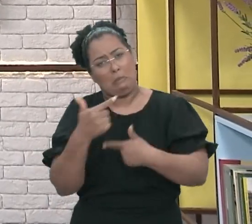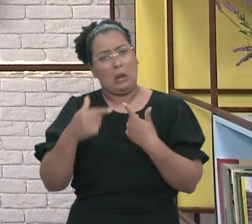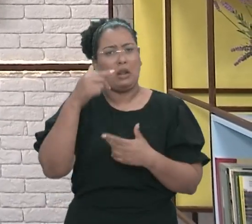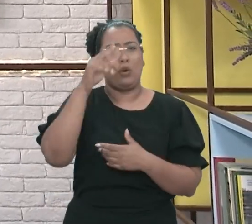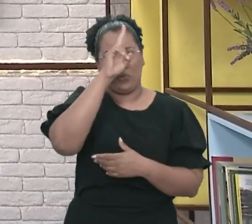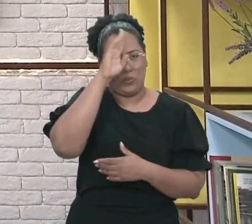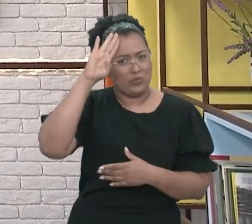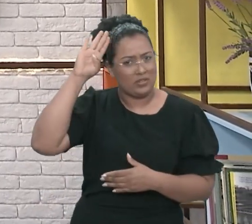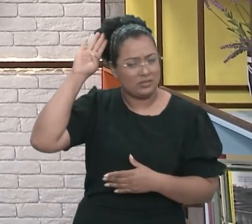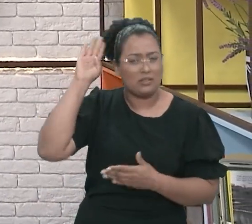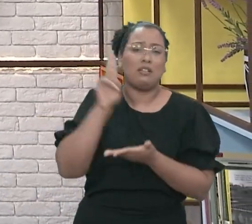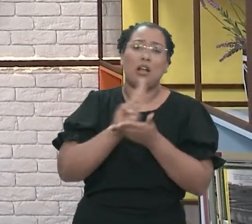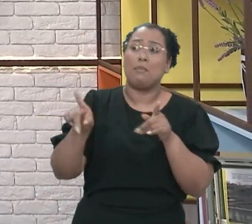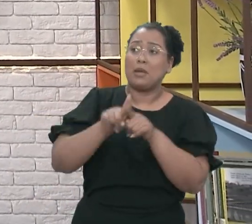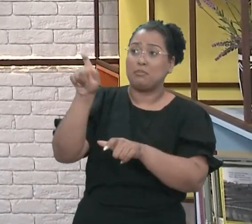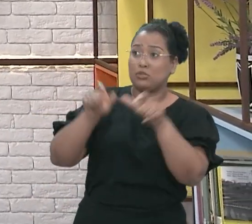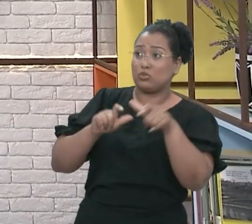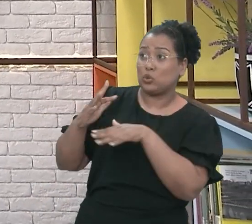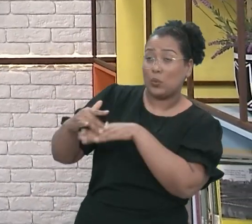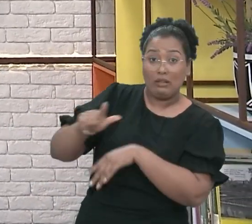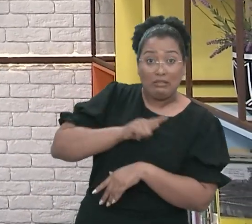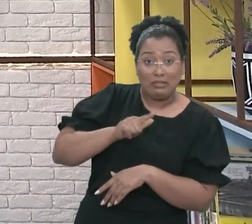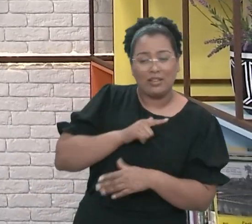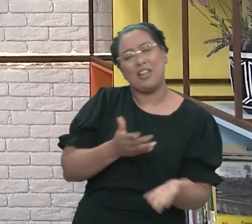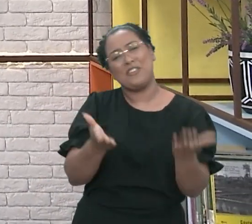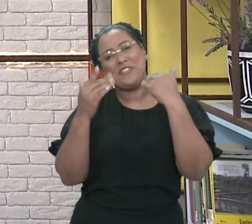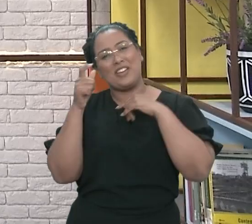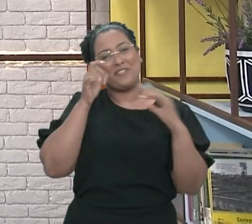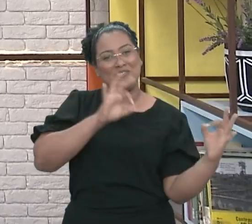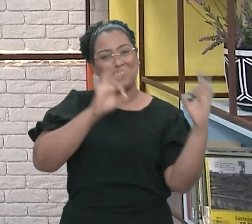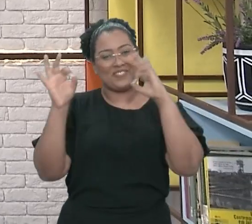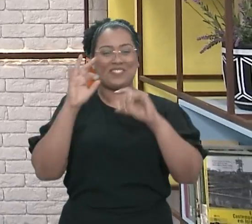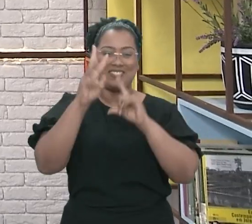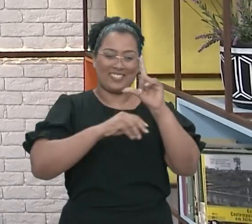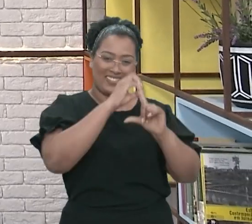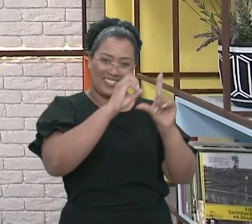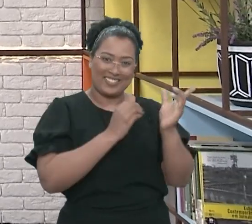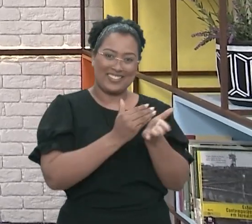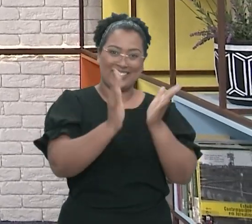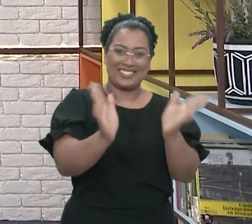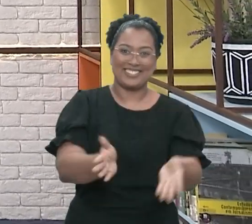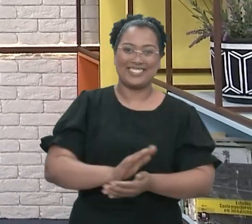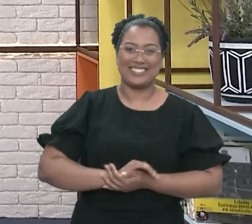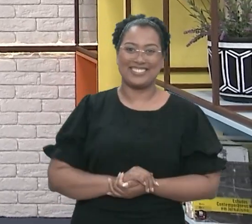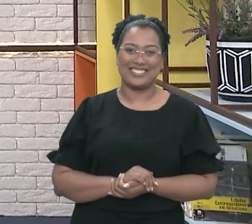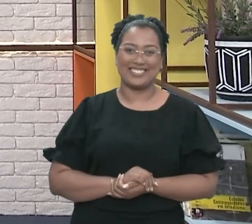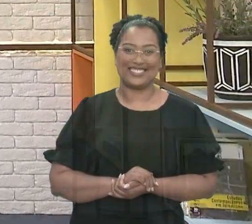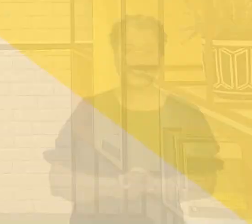convivem também com essa condição. Fique com a gente porque o Mundo UFG já está no ar.